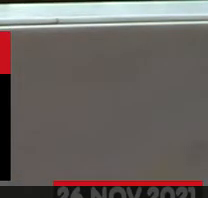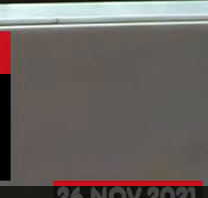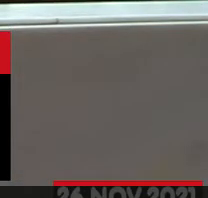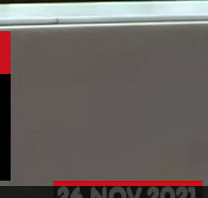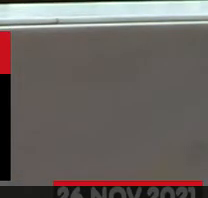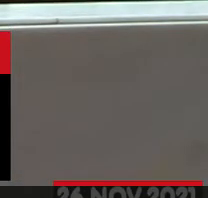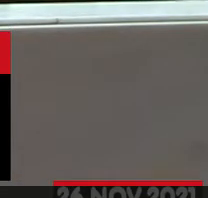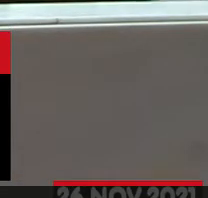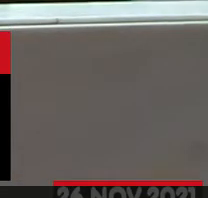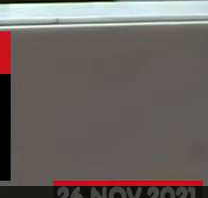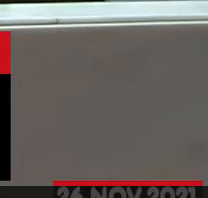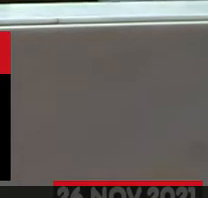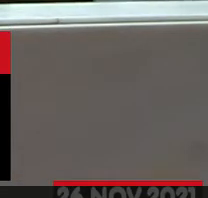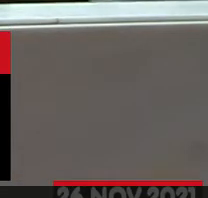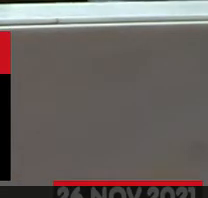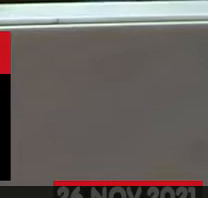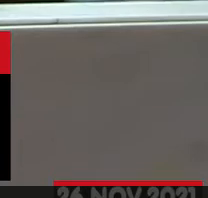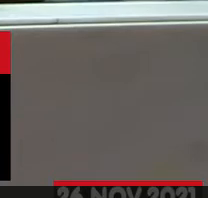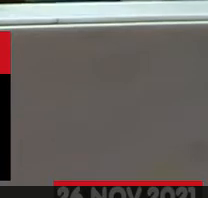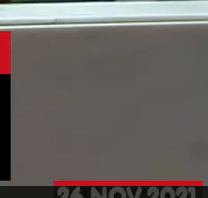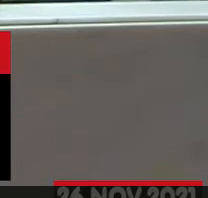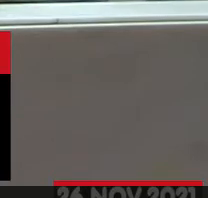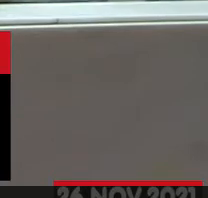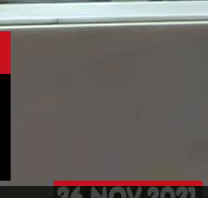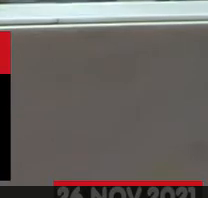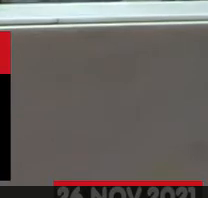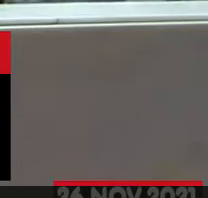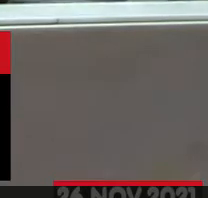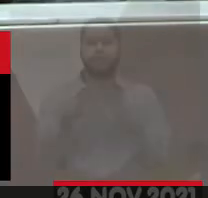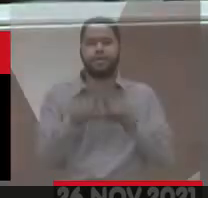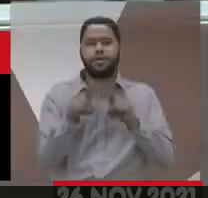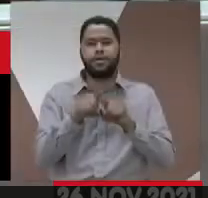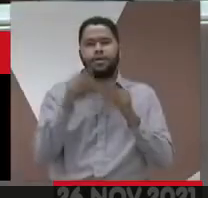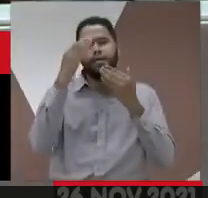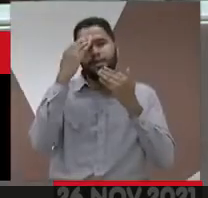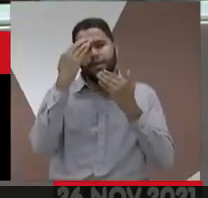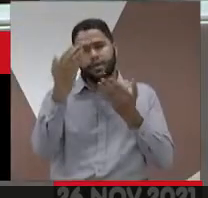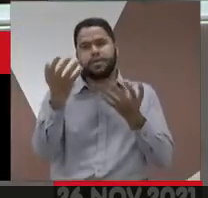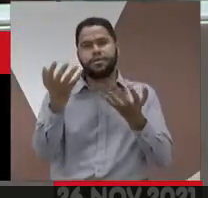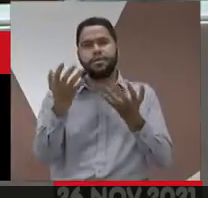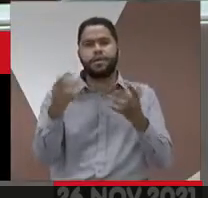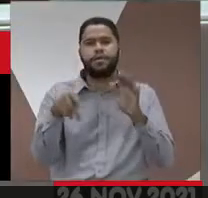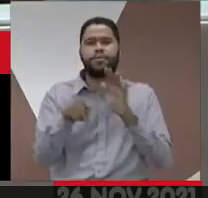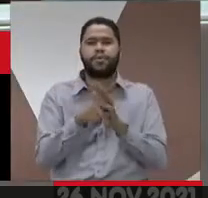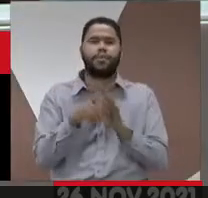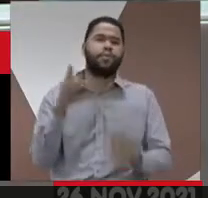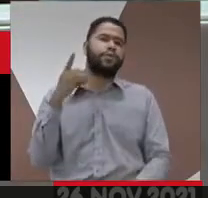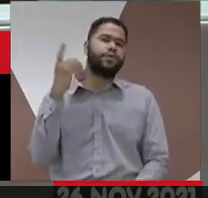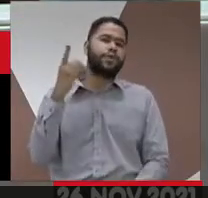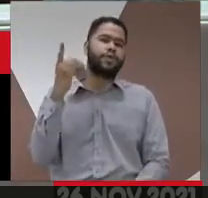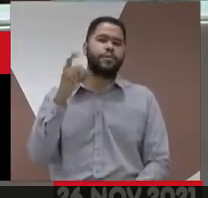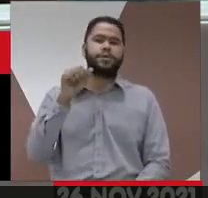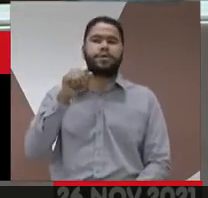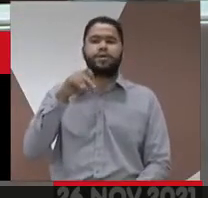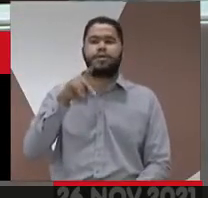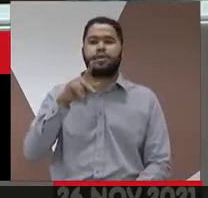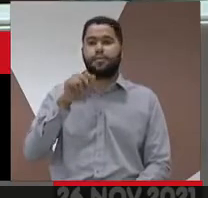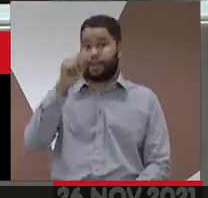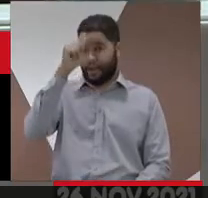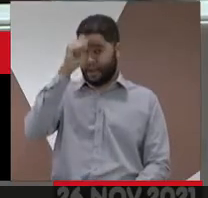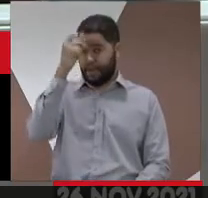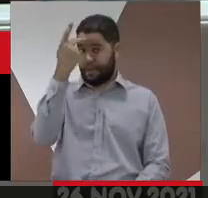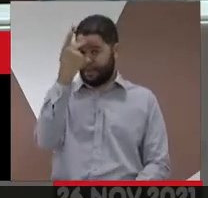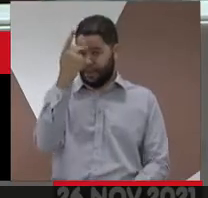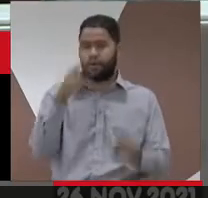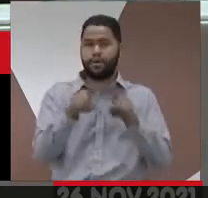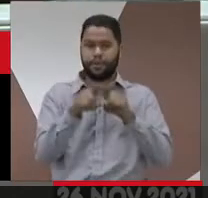Muito obrigado, prefeito Vittorio Medioli. Quero agradecer a presença também da deputada Ana Paula Siqueira, deputado